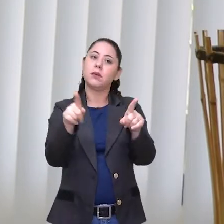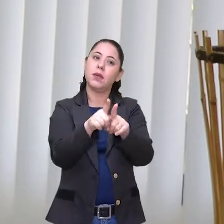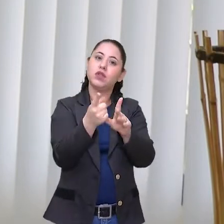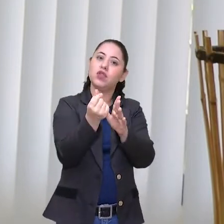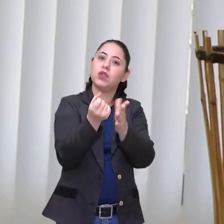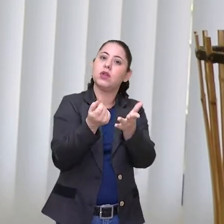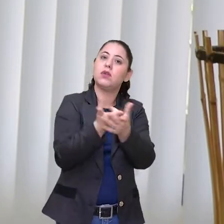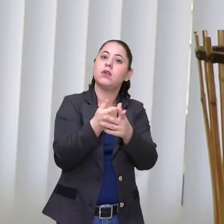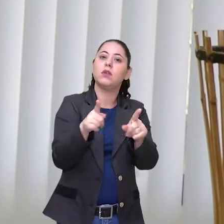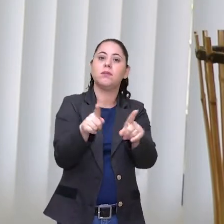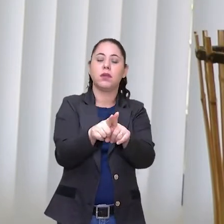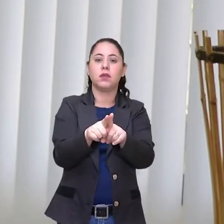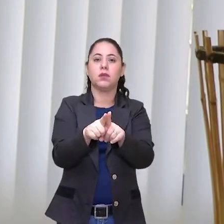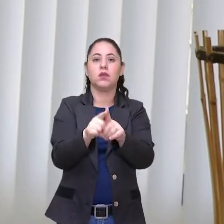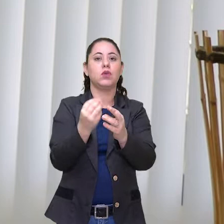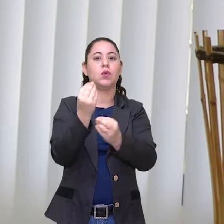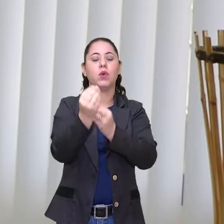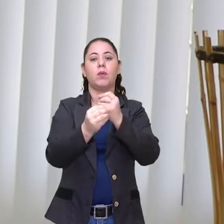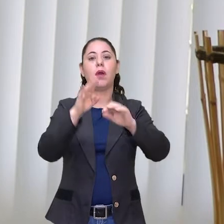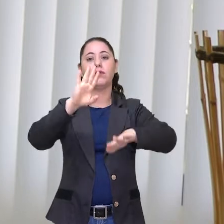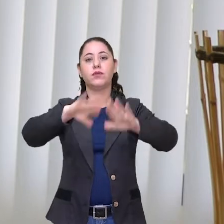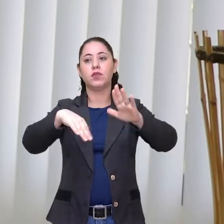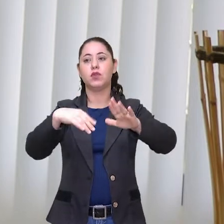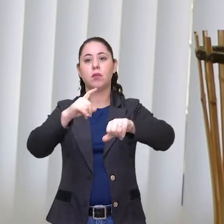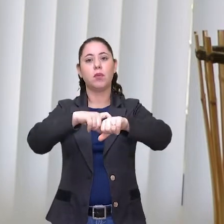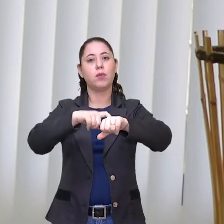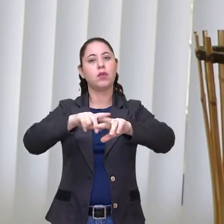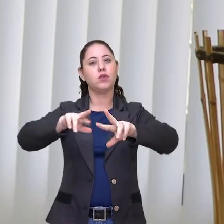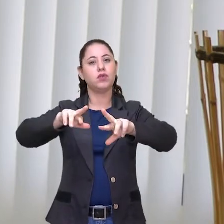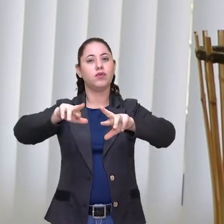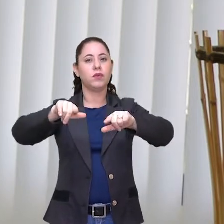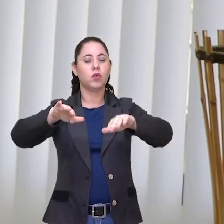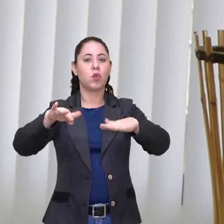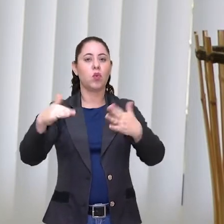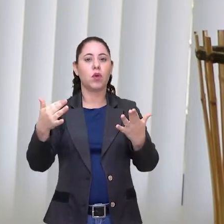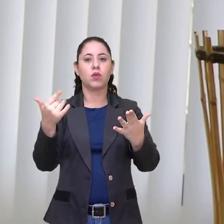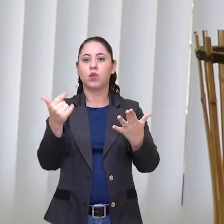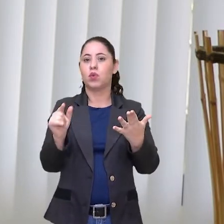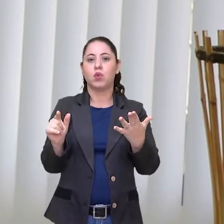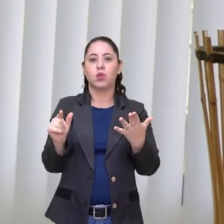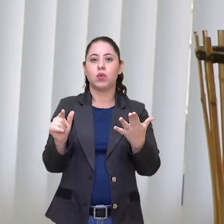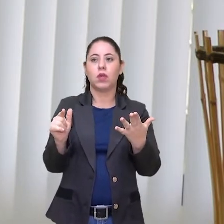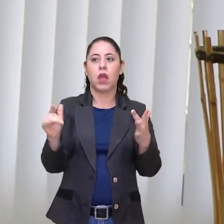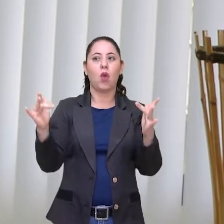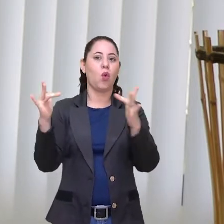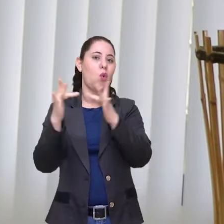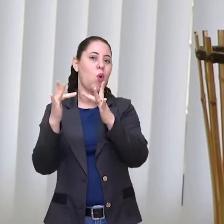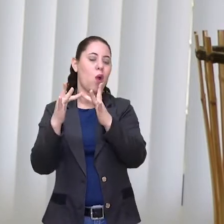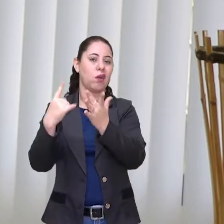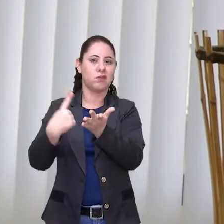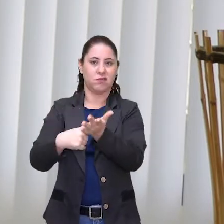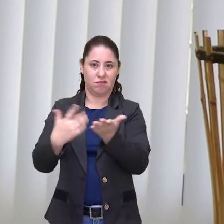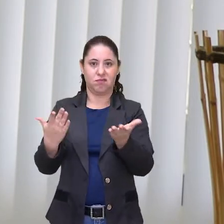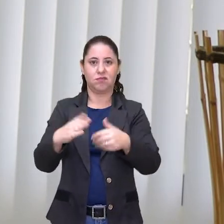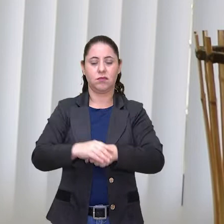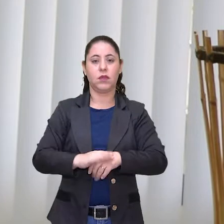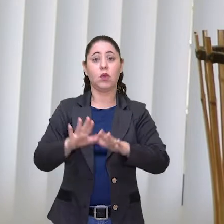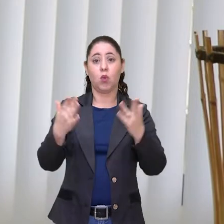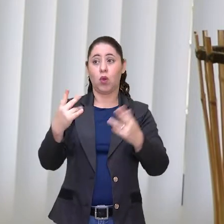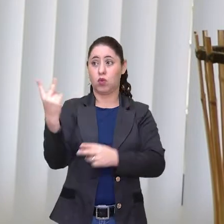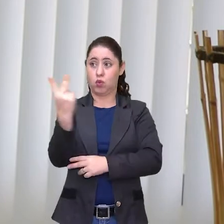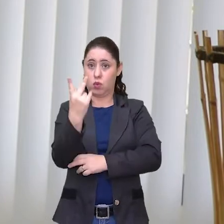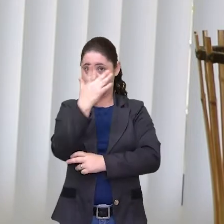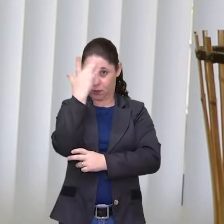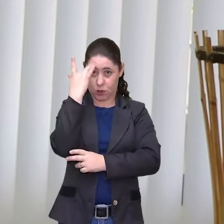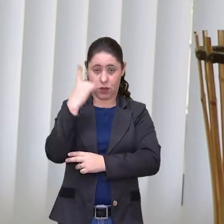de valores, como também, por vezes, em outros momentos onde não há acordo entre as partes. Por exemplo,